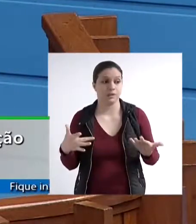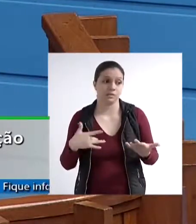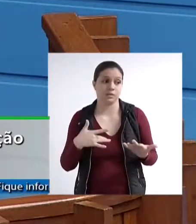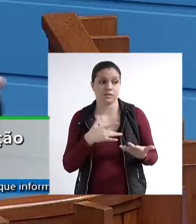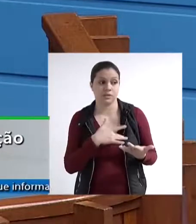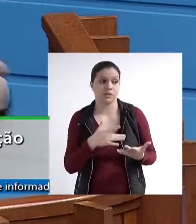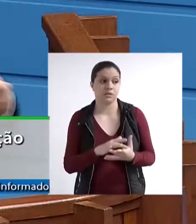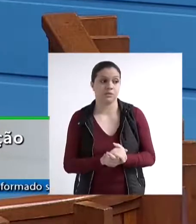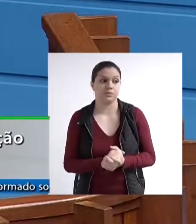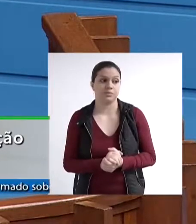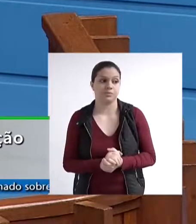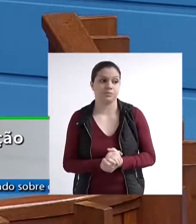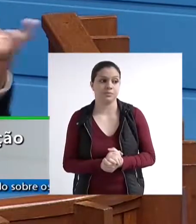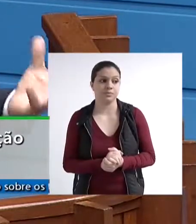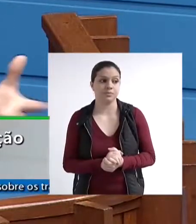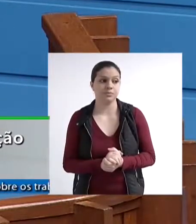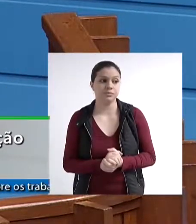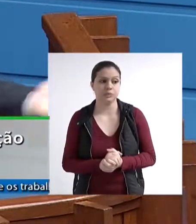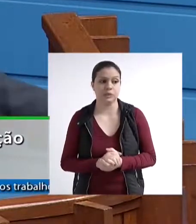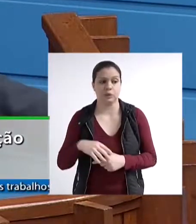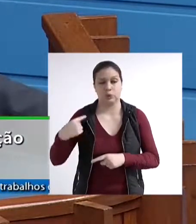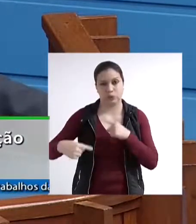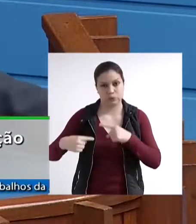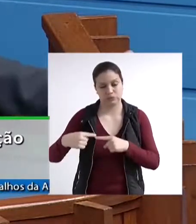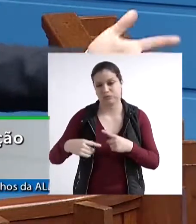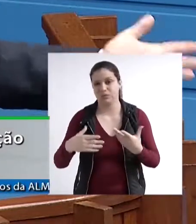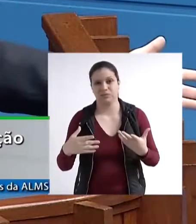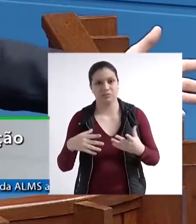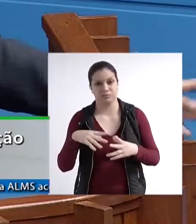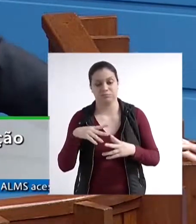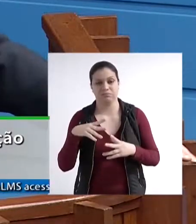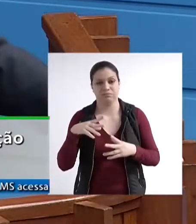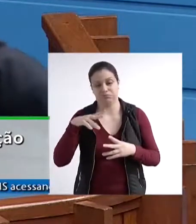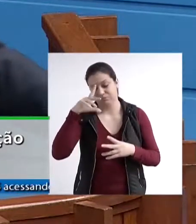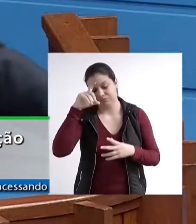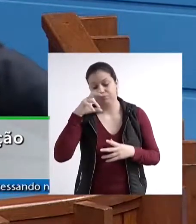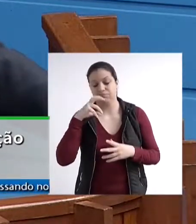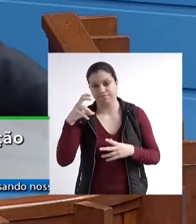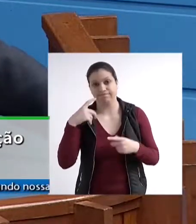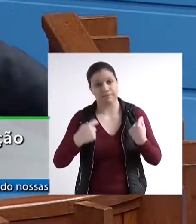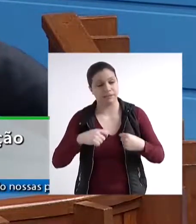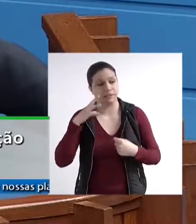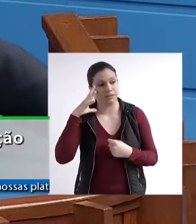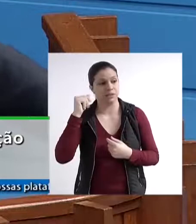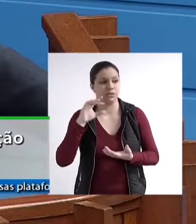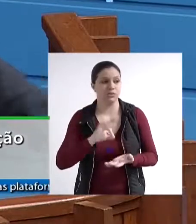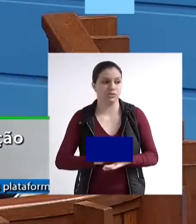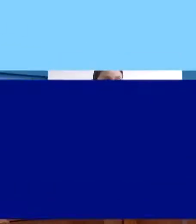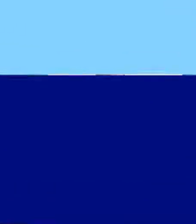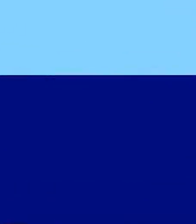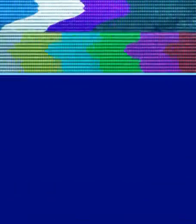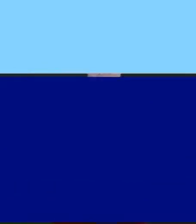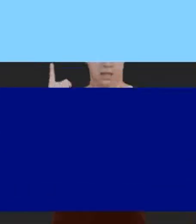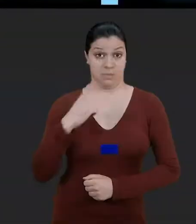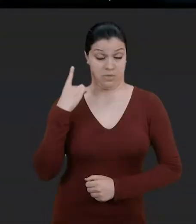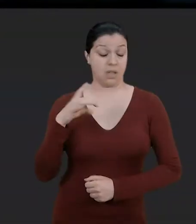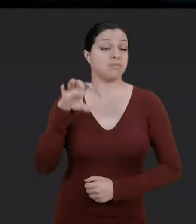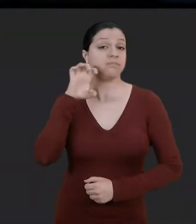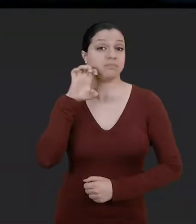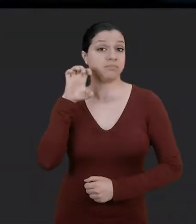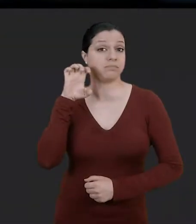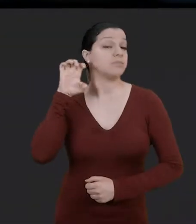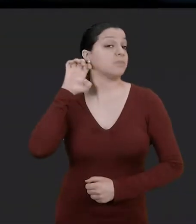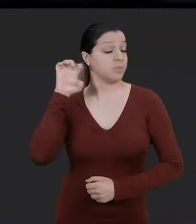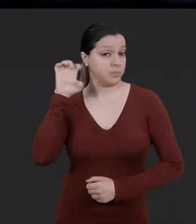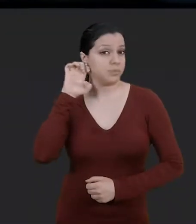essa troca de acusações entre Santa Casa e o poder público e, finalmente, atender a população que precisa. O deputado